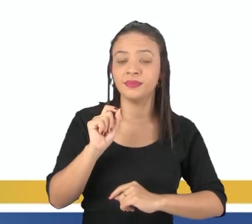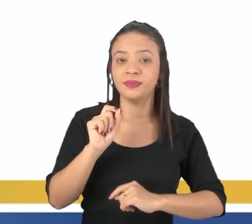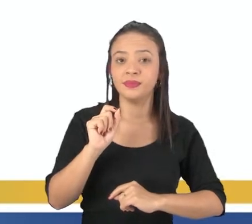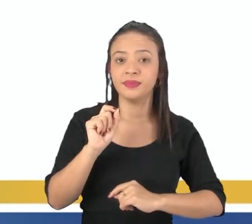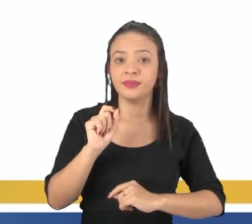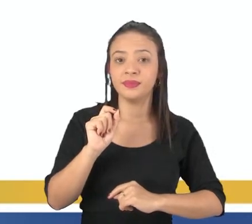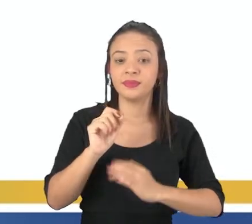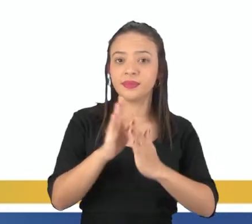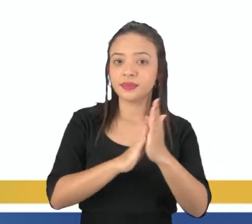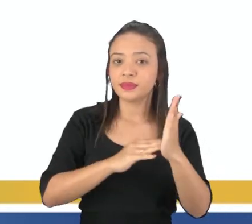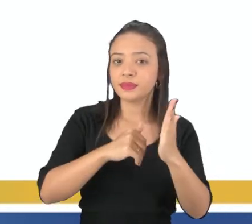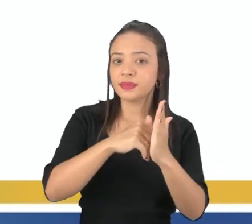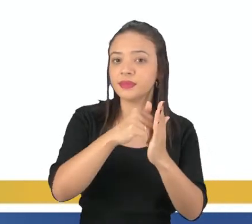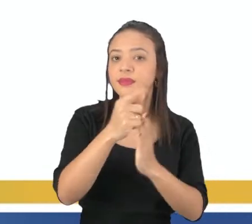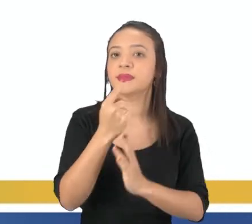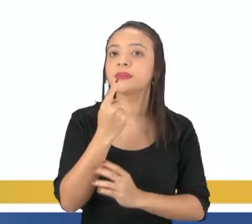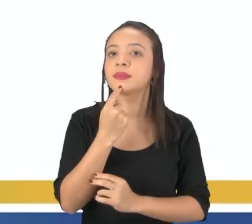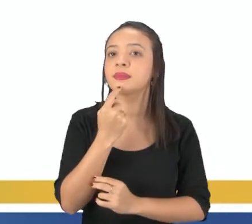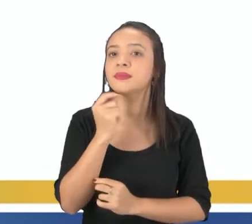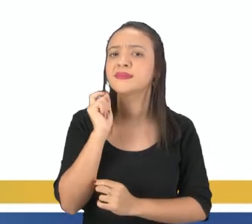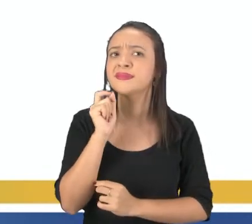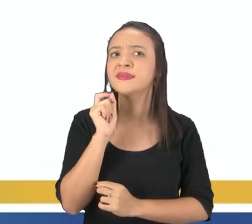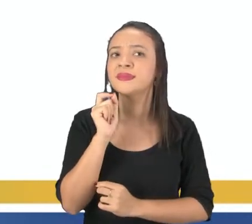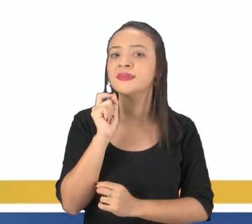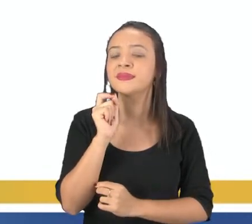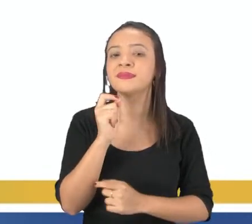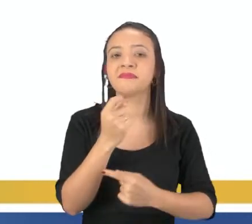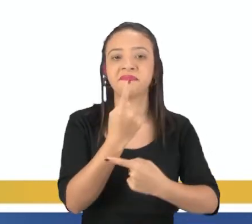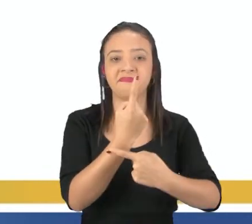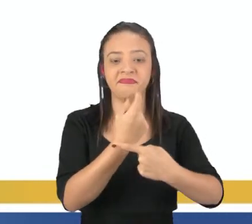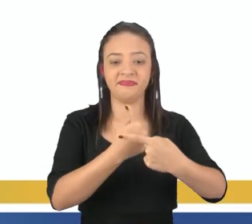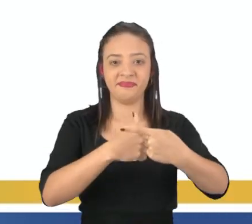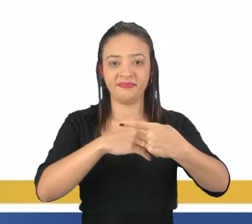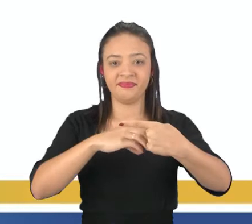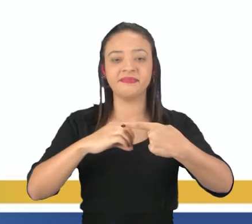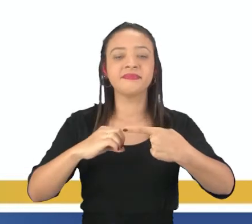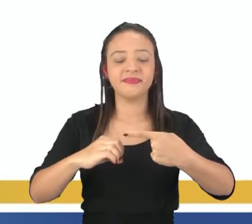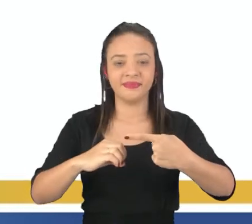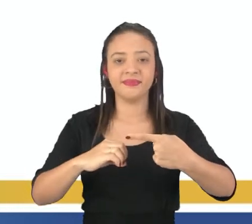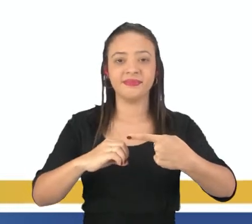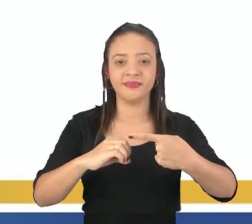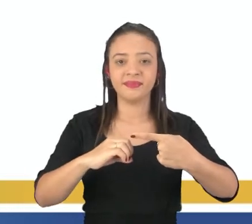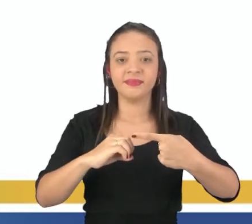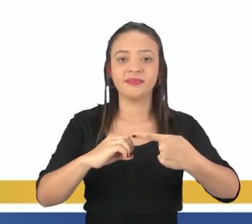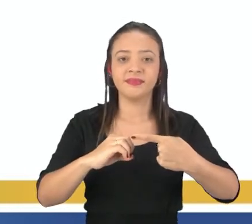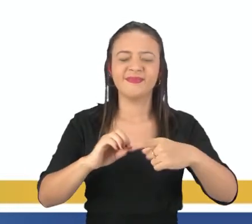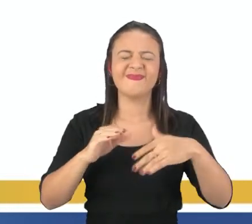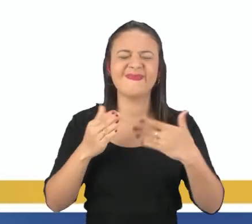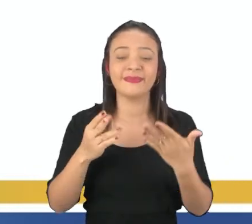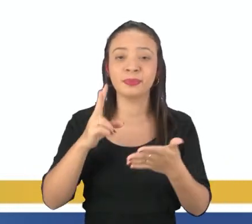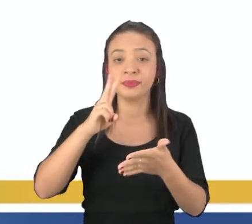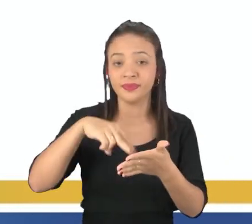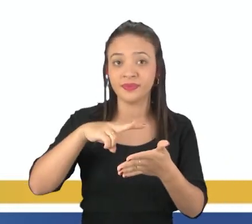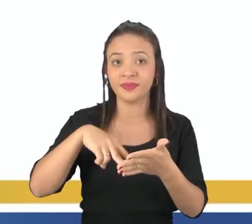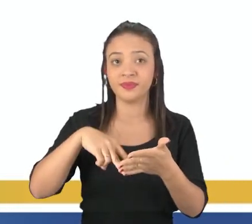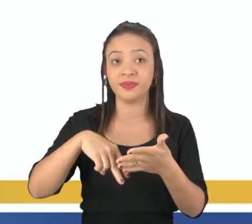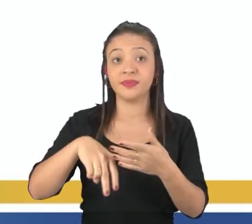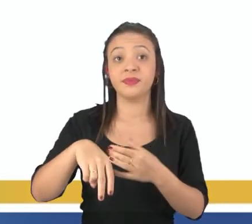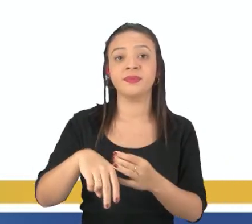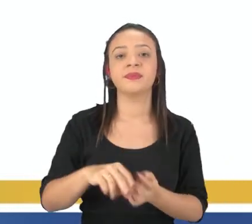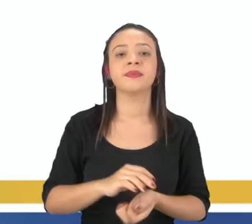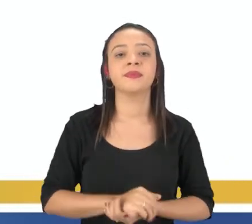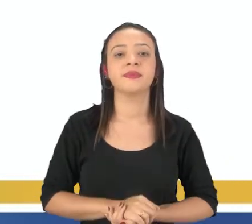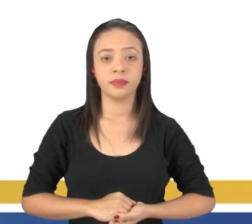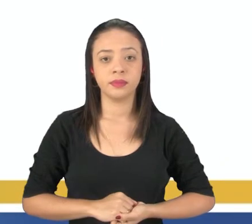a parte pintada de vermelha nós vamos encontrar um centésimo né Nós lemos um